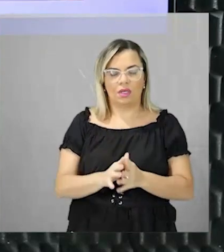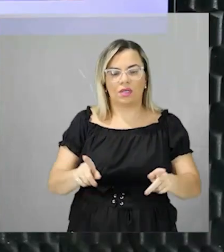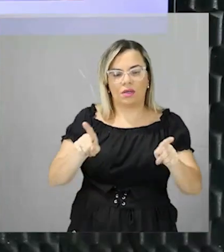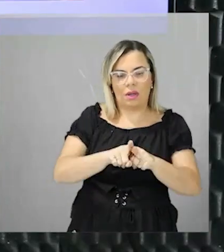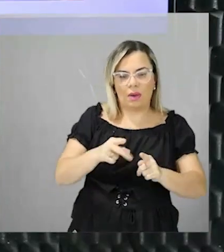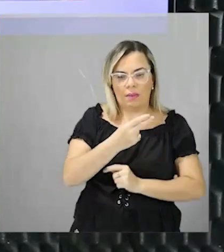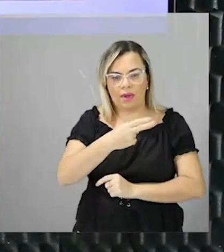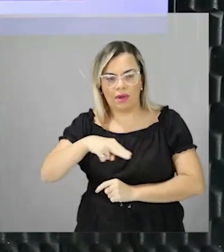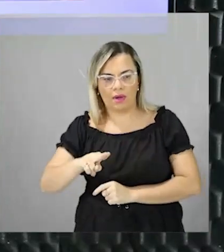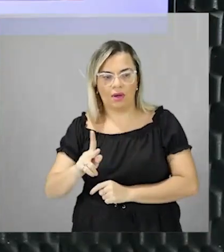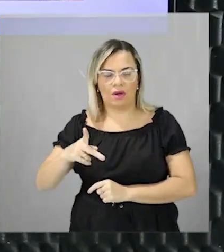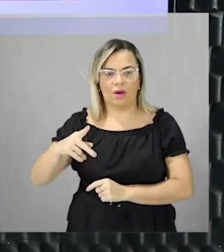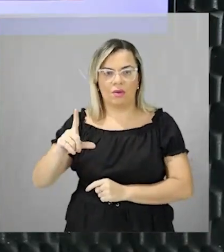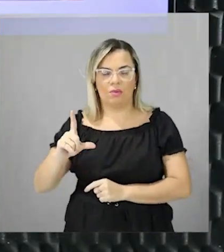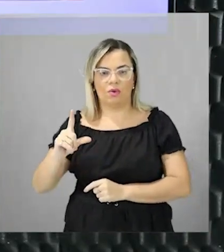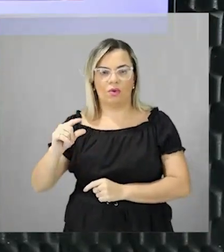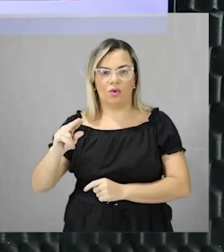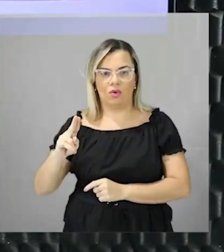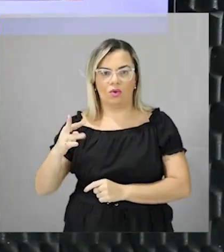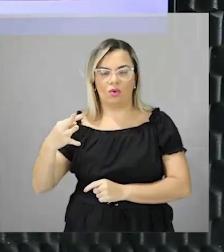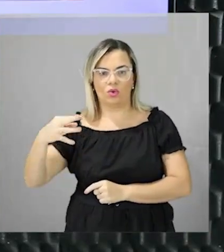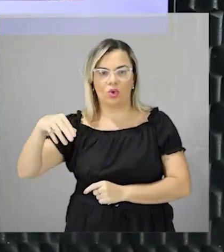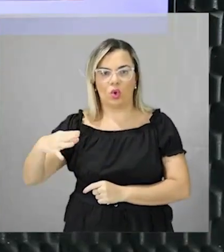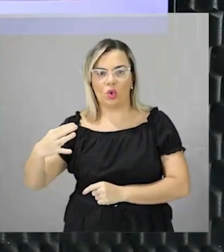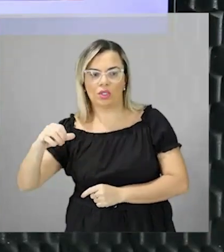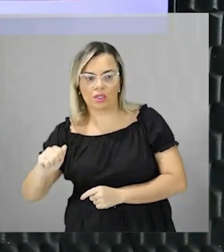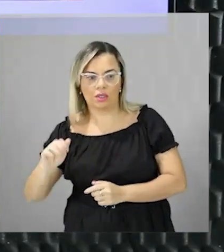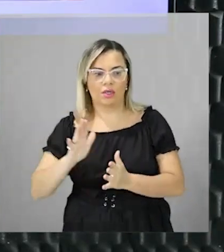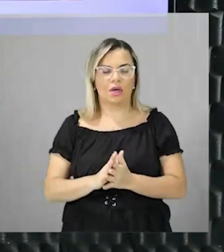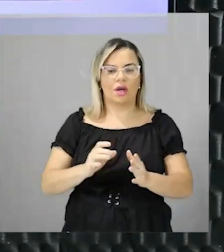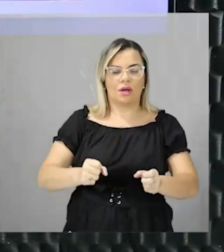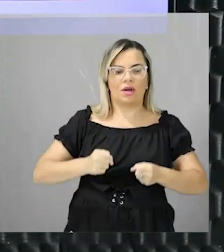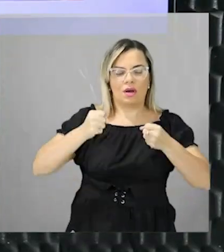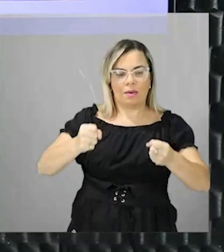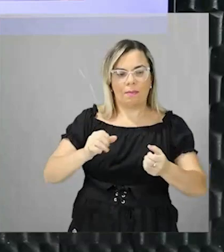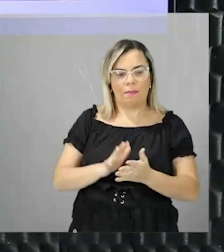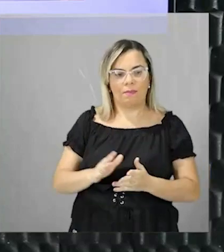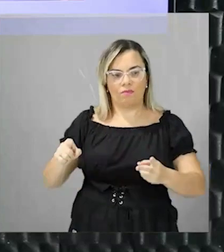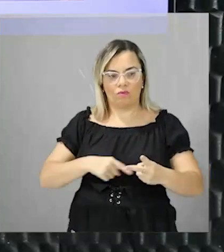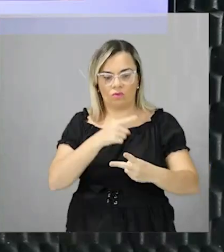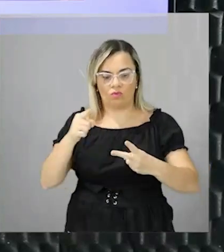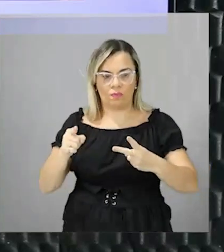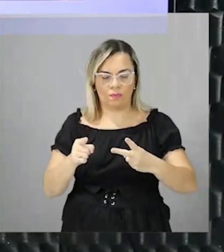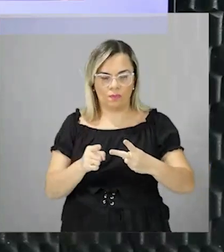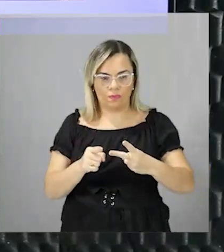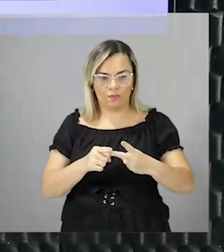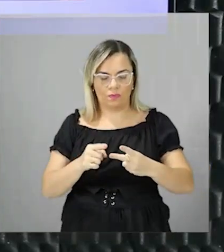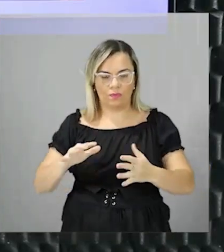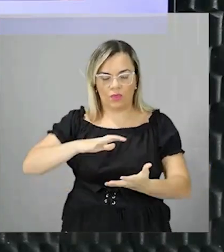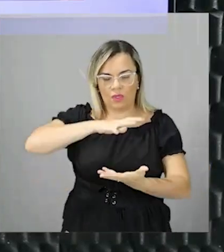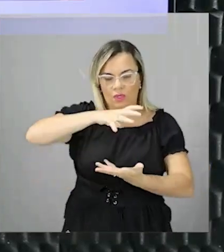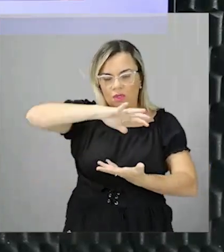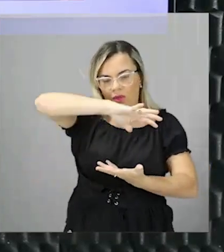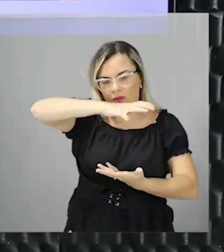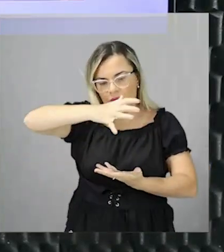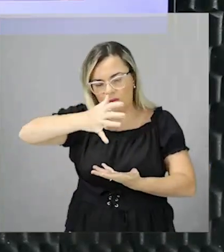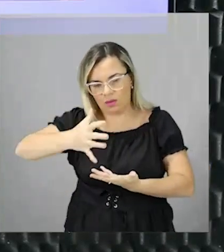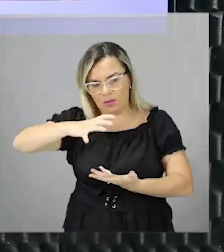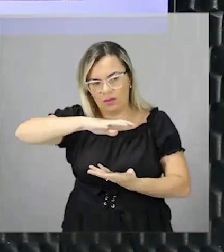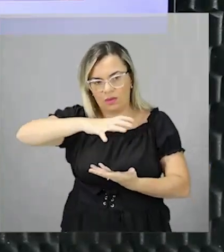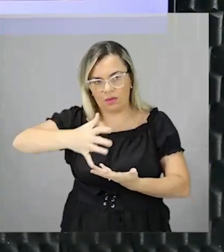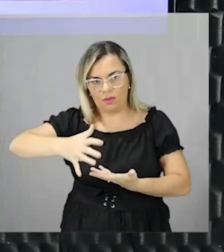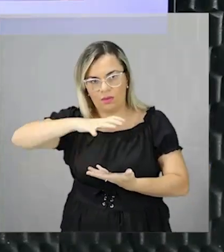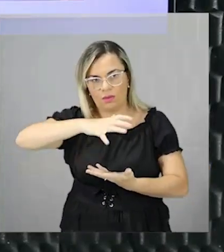plutônica, tá? Rocha magmática plutônica. Ou ela pode, essa rocha magmática, se consolidar já na superfície da Terra. Daí